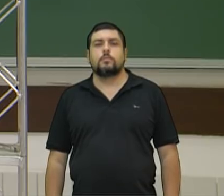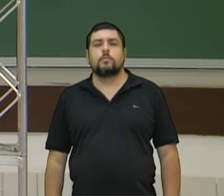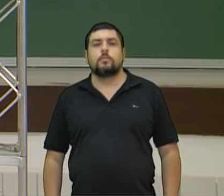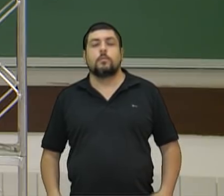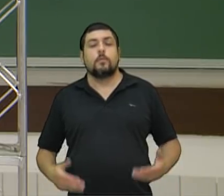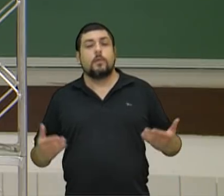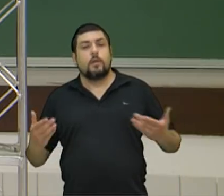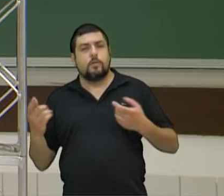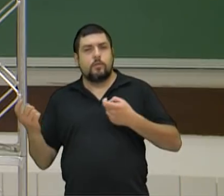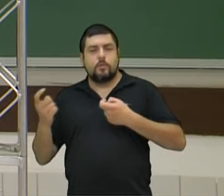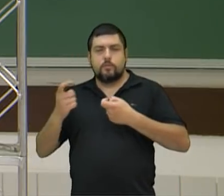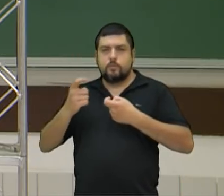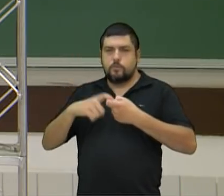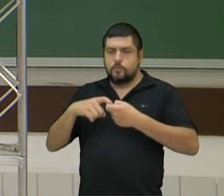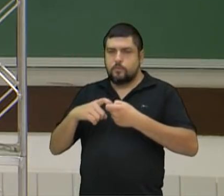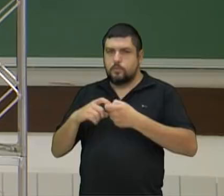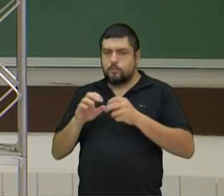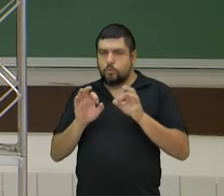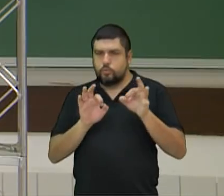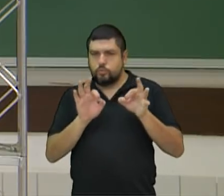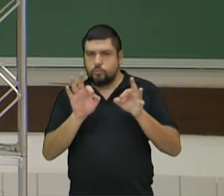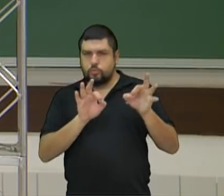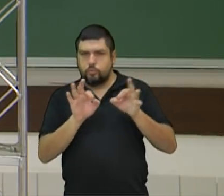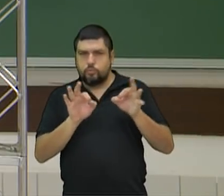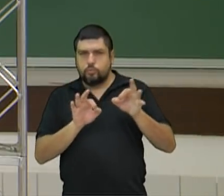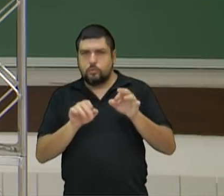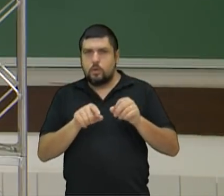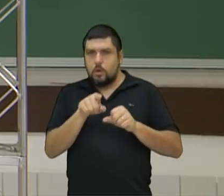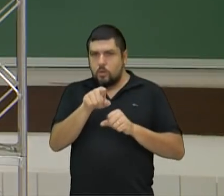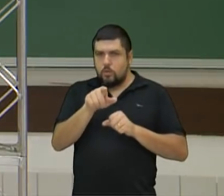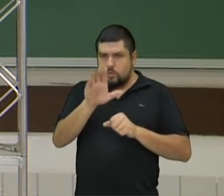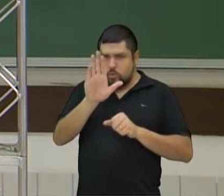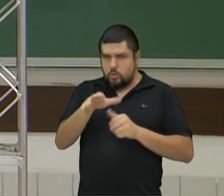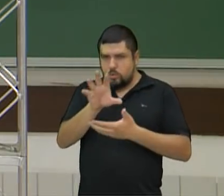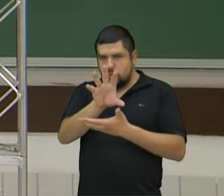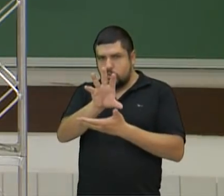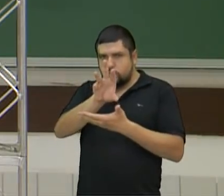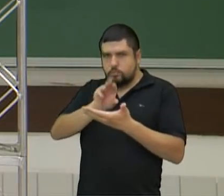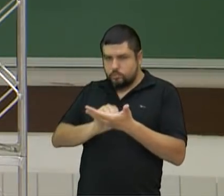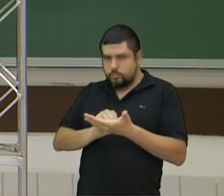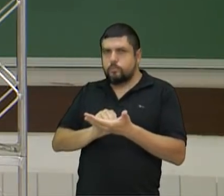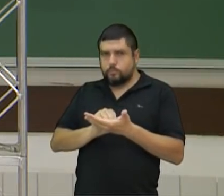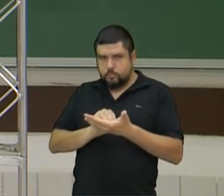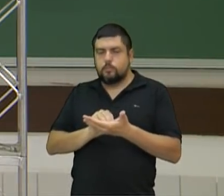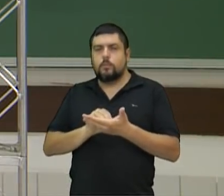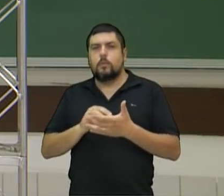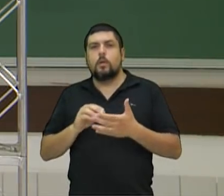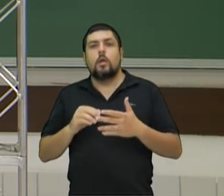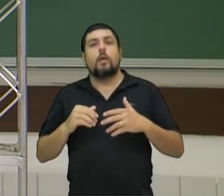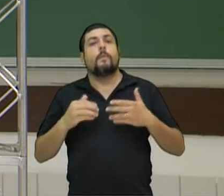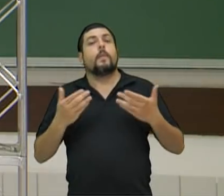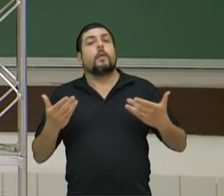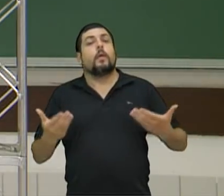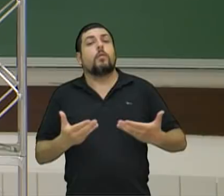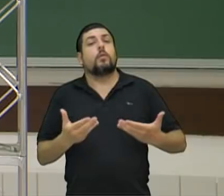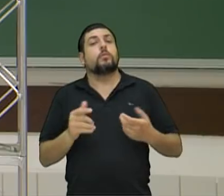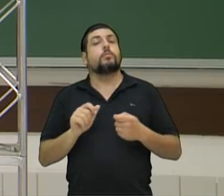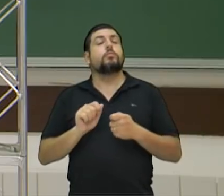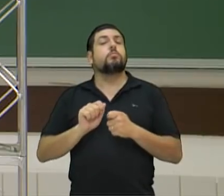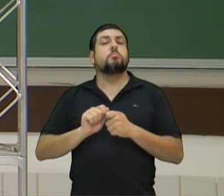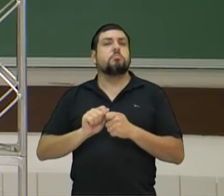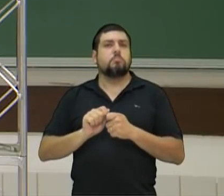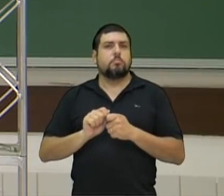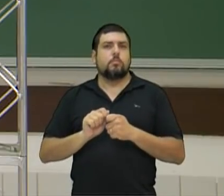Voltamos então aqui. Espero que vocês tenham copiado aí no caderno, marcado os pontinhos no plano. E agora nós vamos fazer o quê? Nós